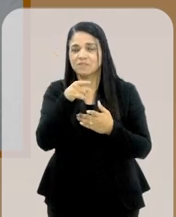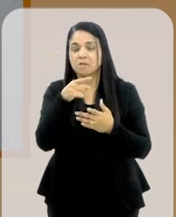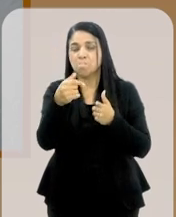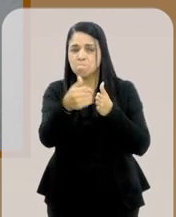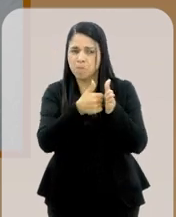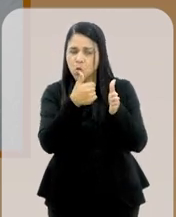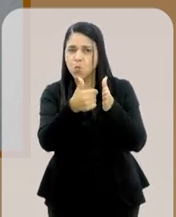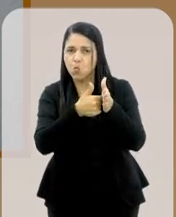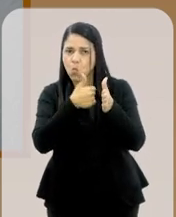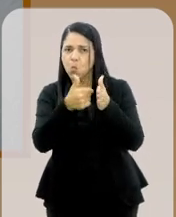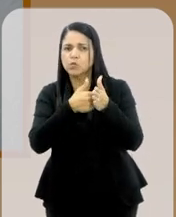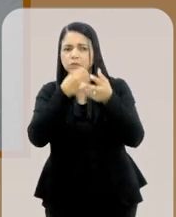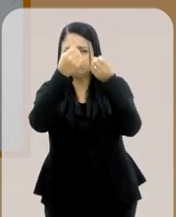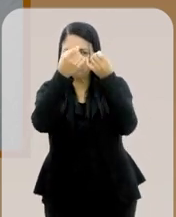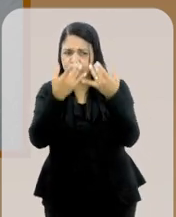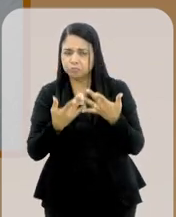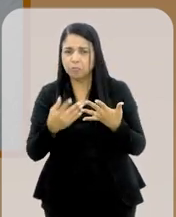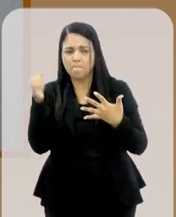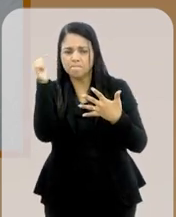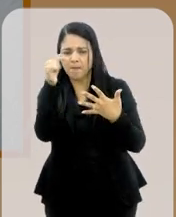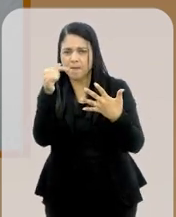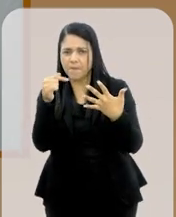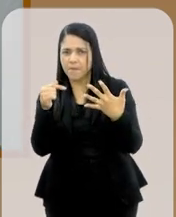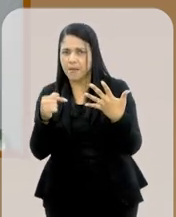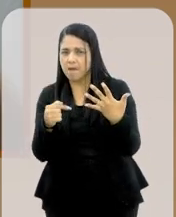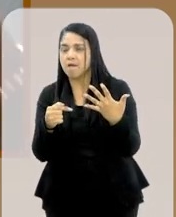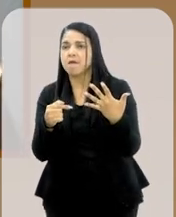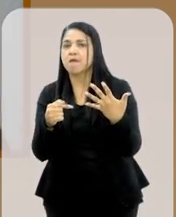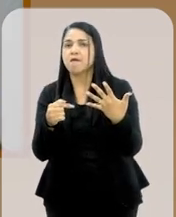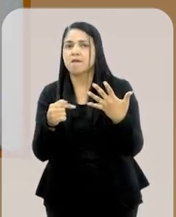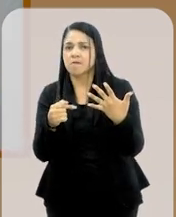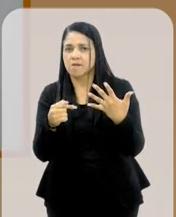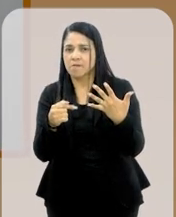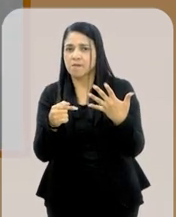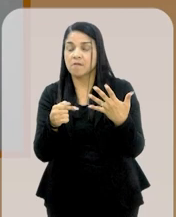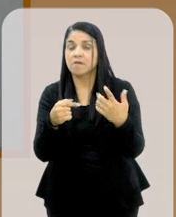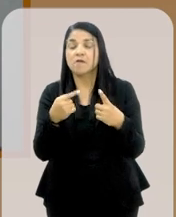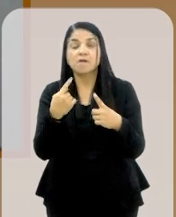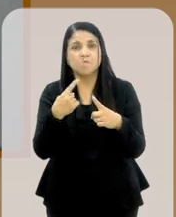o abordamento que você fez, a abordagem que você fez, entendeu?